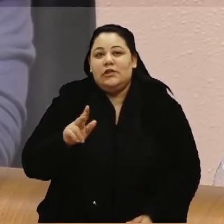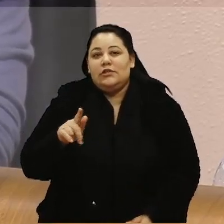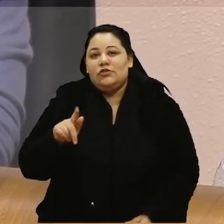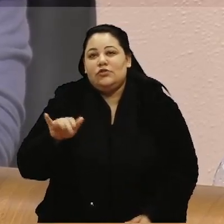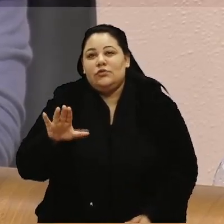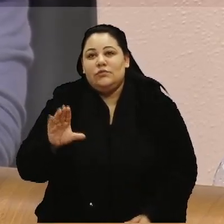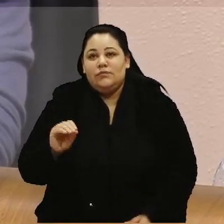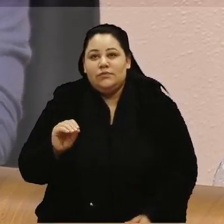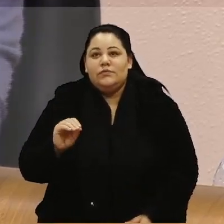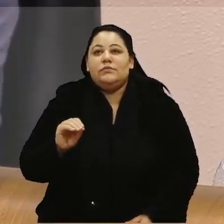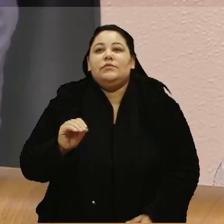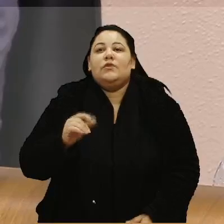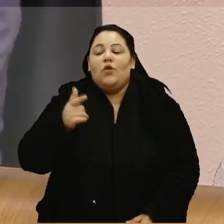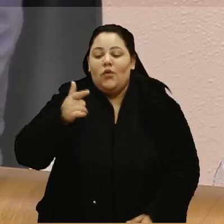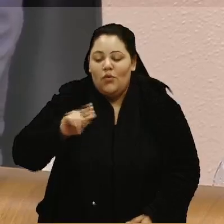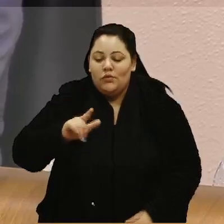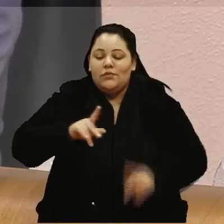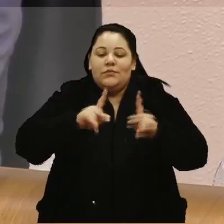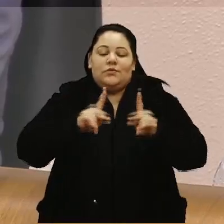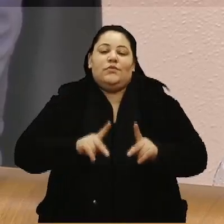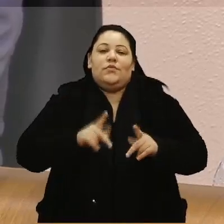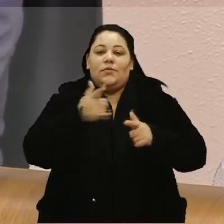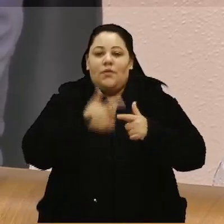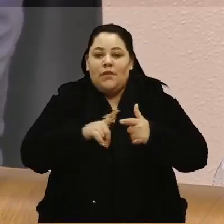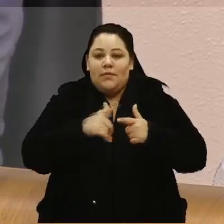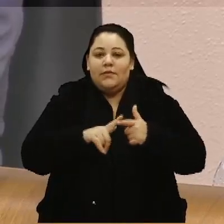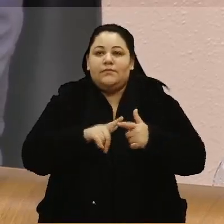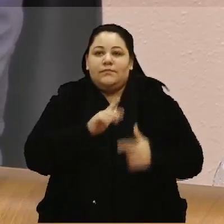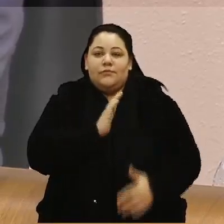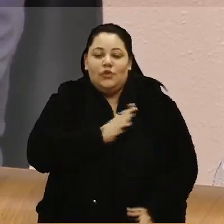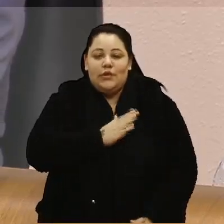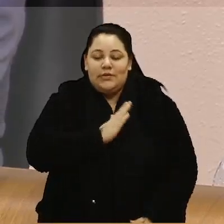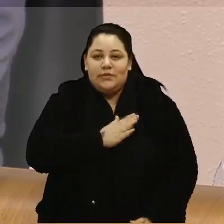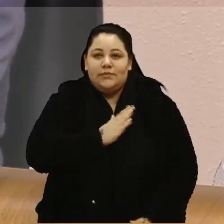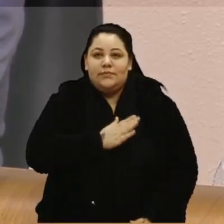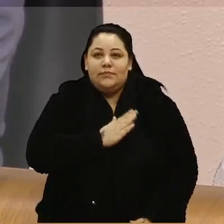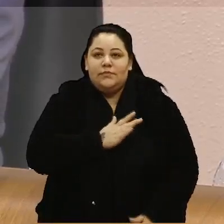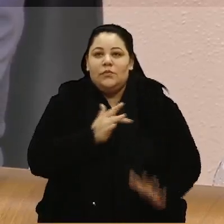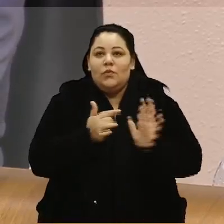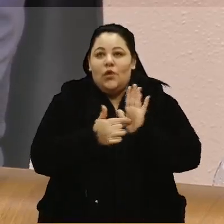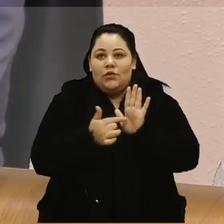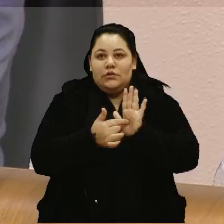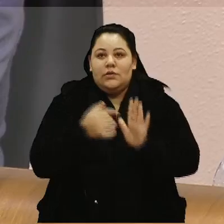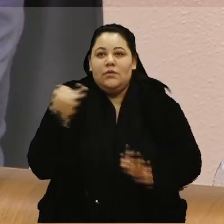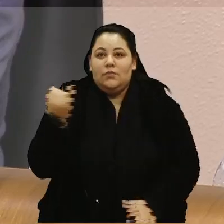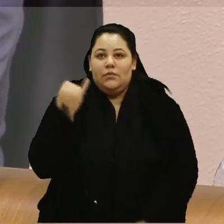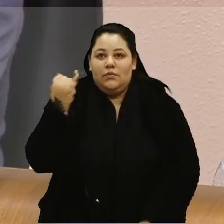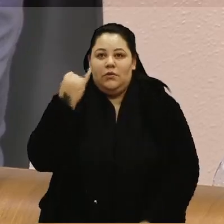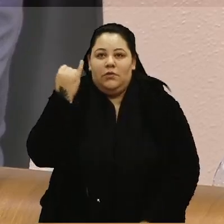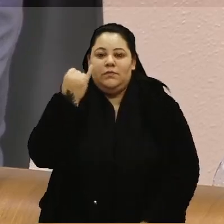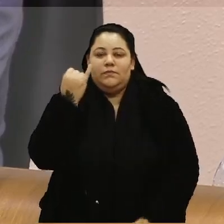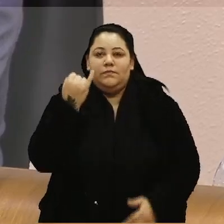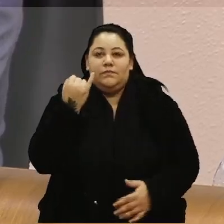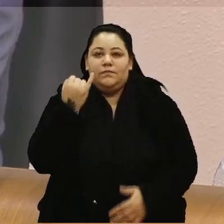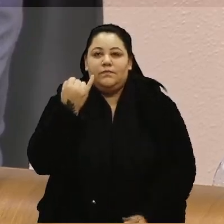de um problema cardíaco, né? Acho que isso também demonstra a importância de pensar dessas